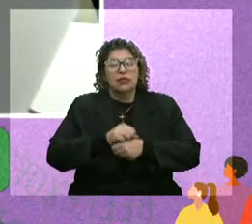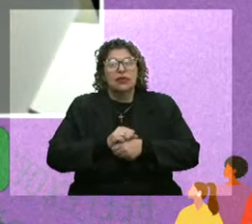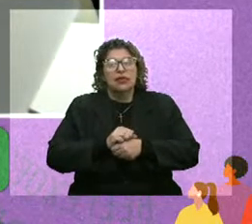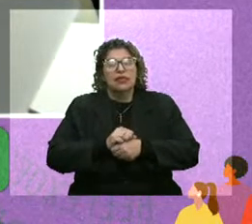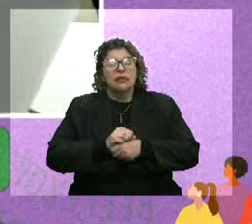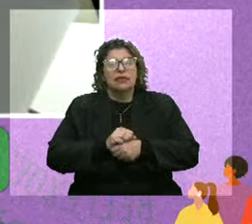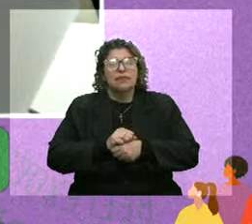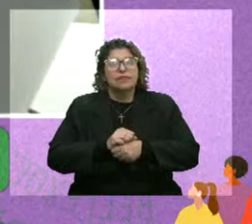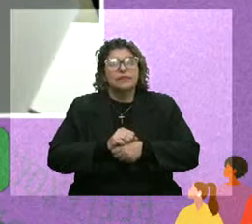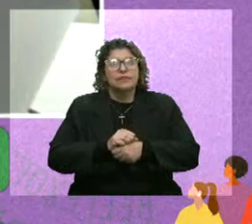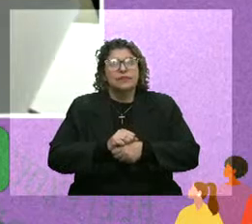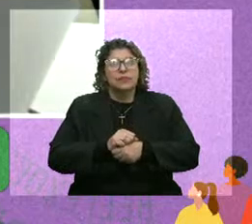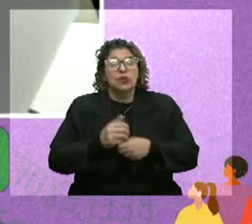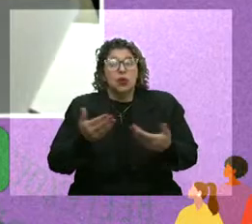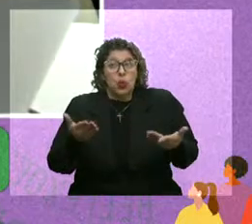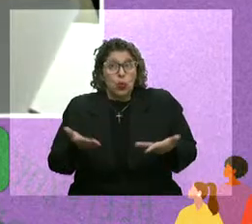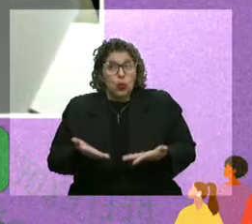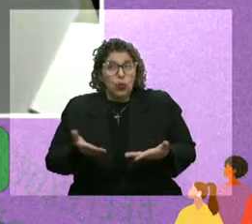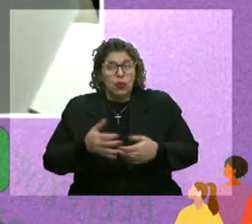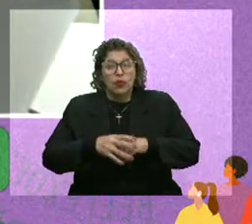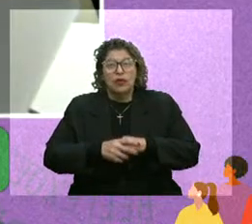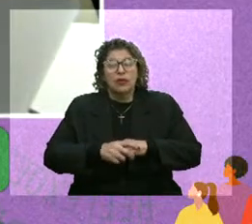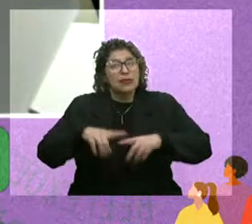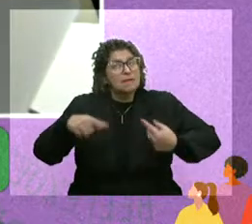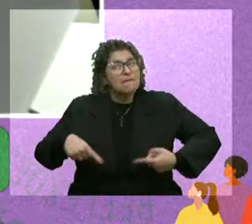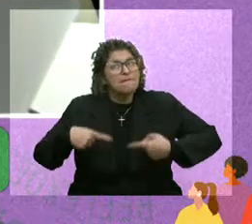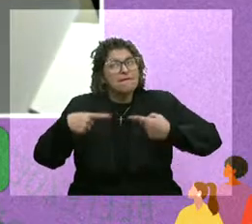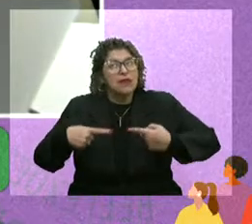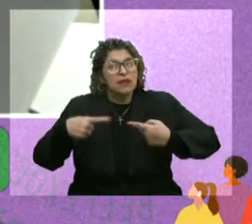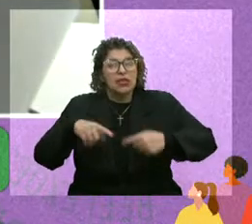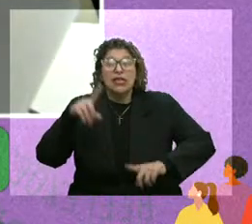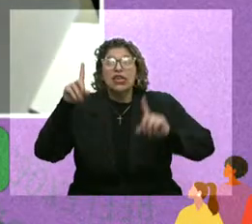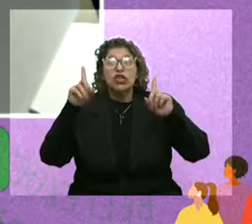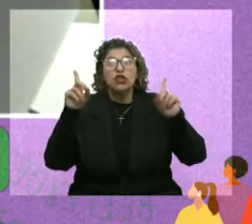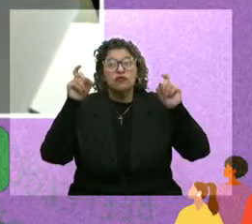Executivo, quando estávamos enfrentando a